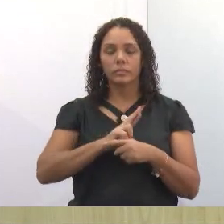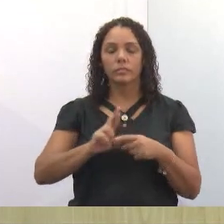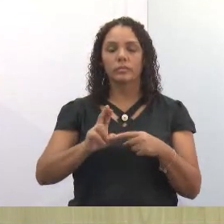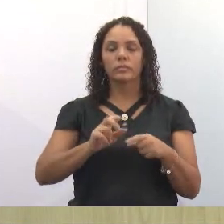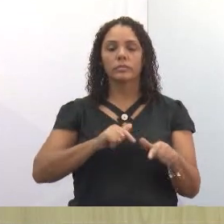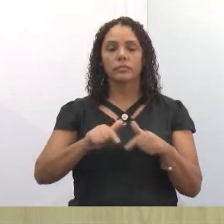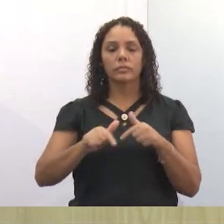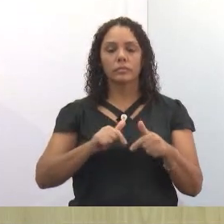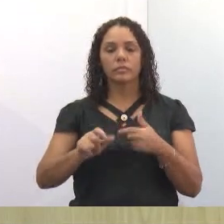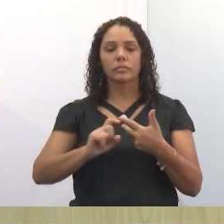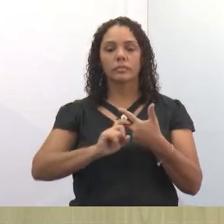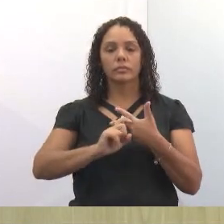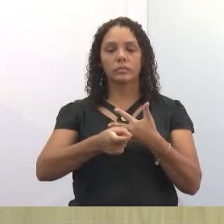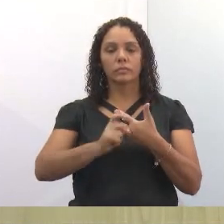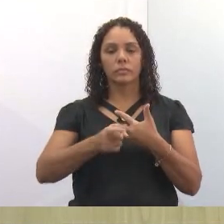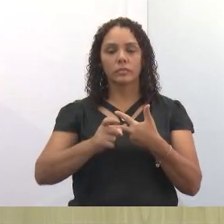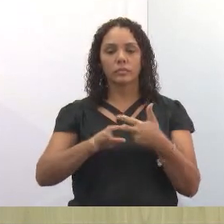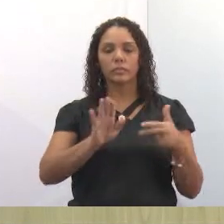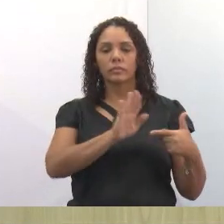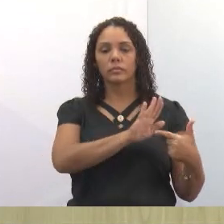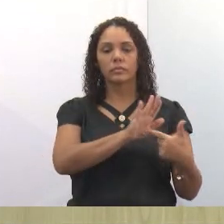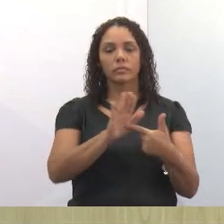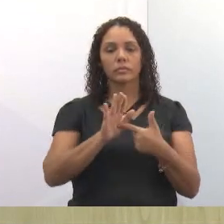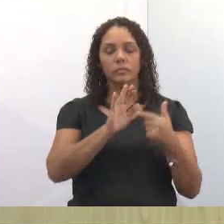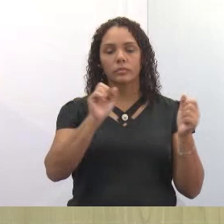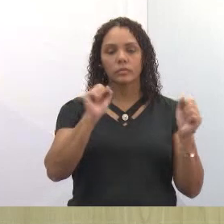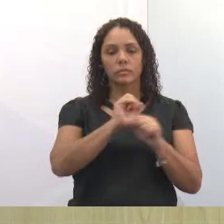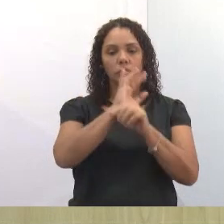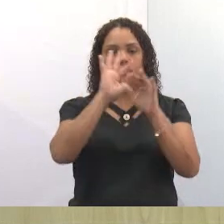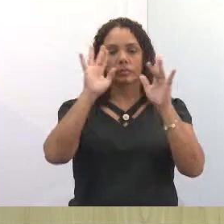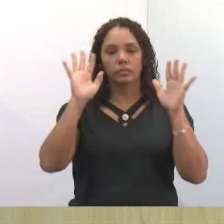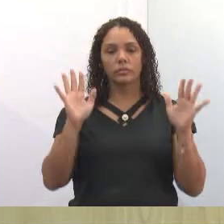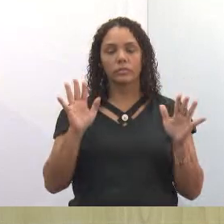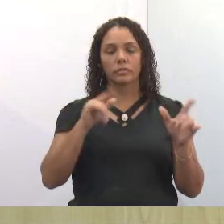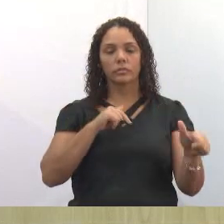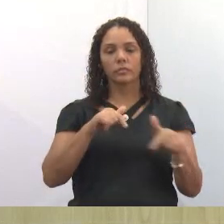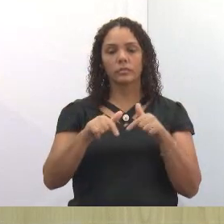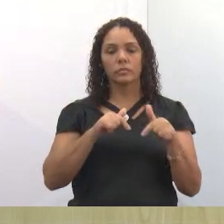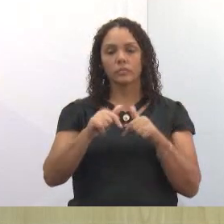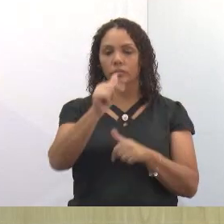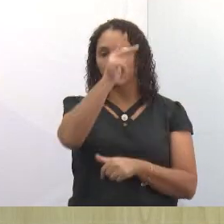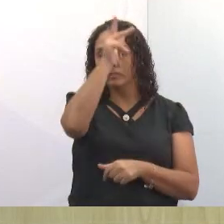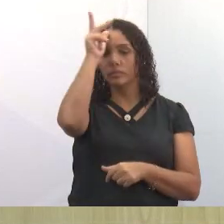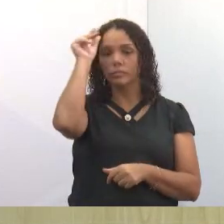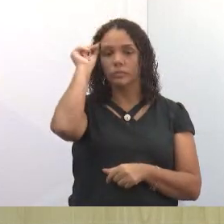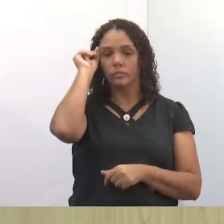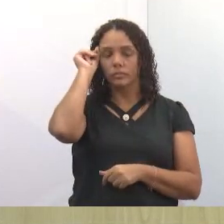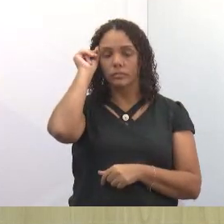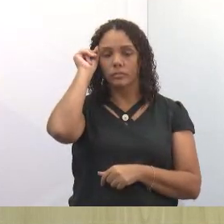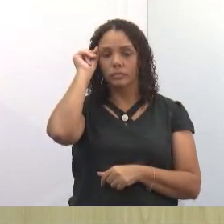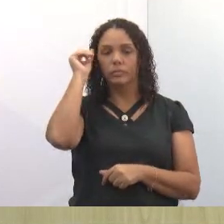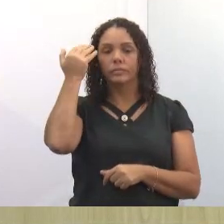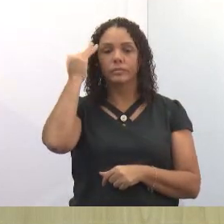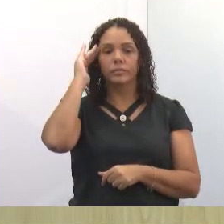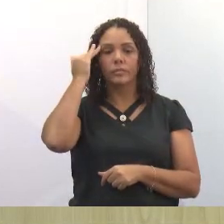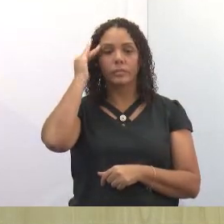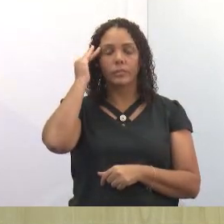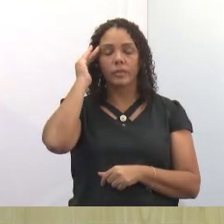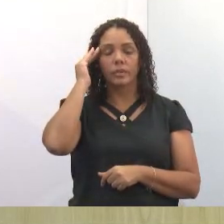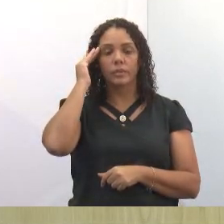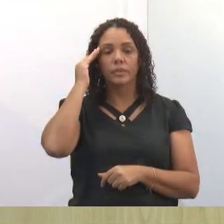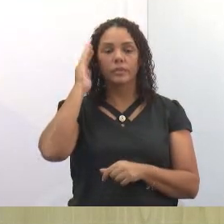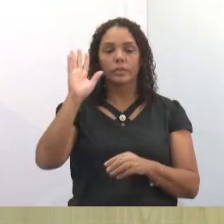Jacareí, visando a transparência na gestão da administração pública e considerando em